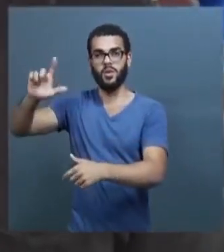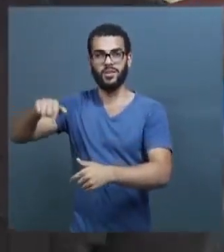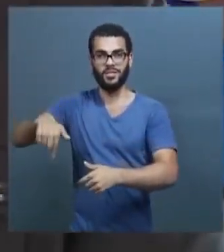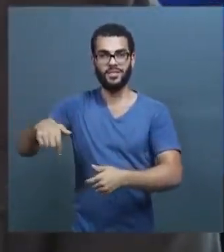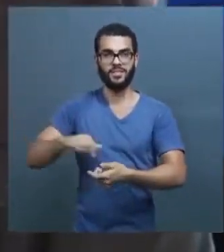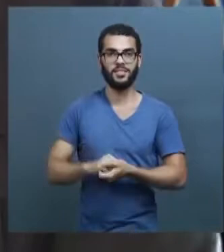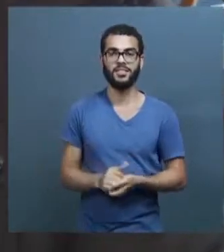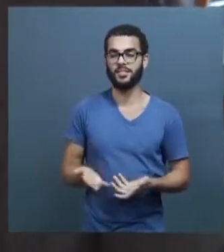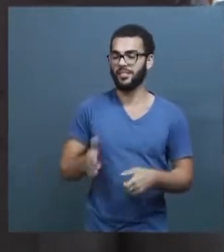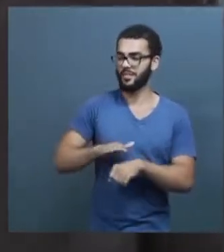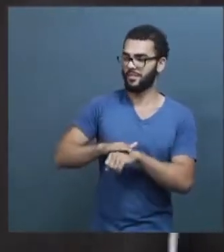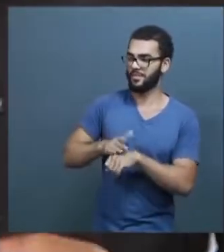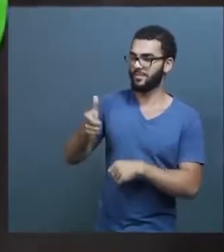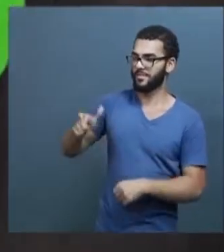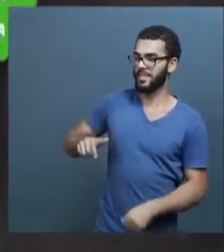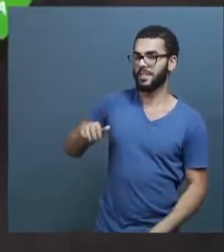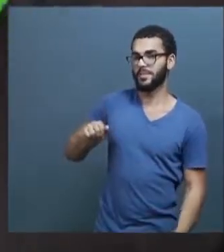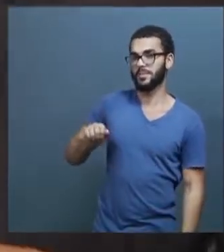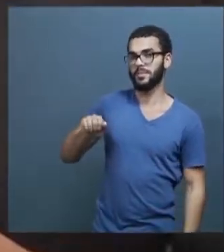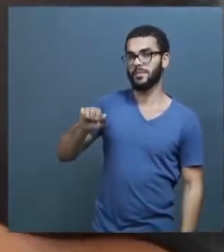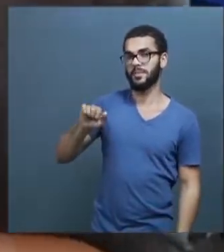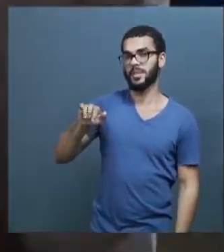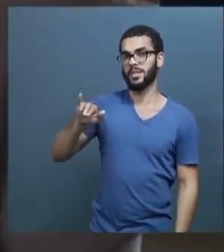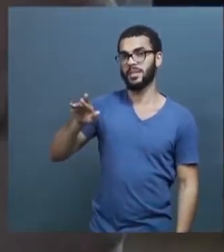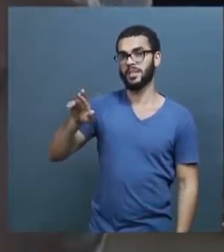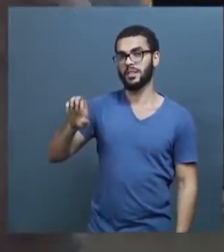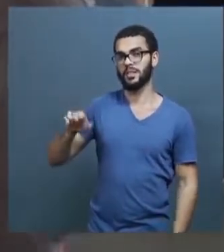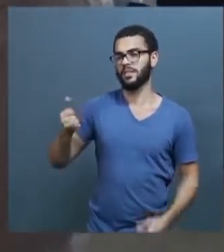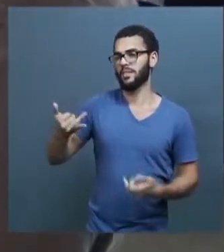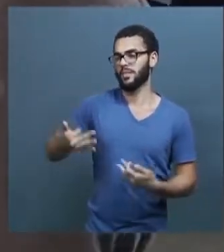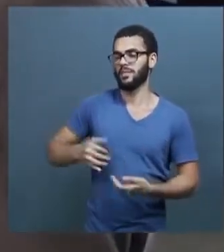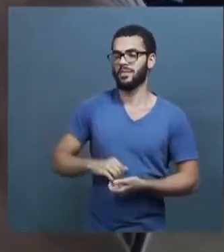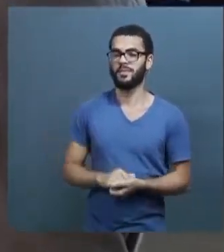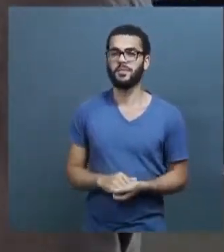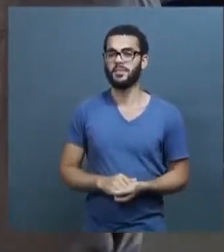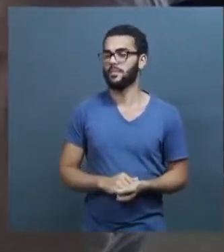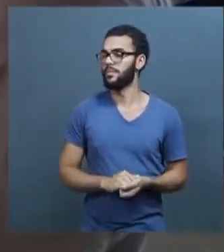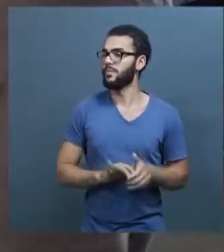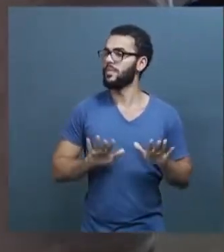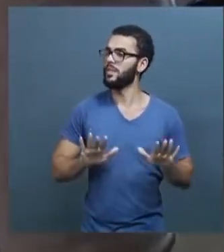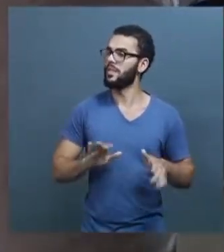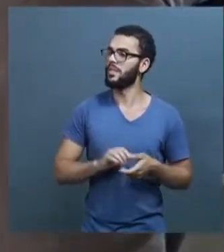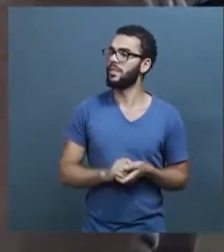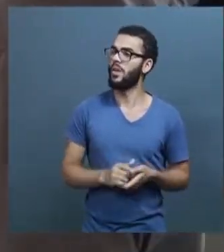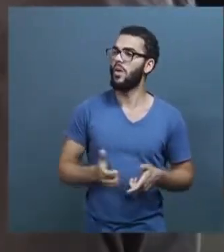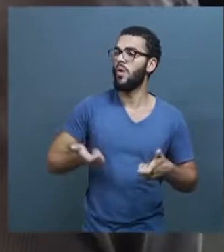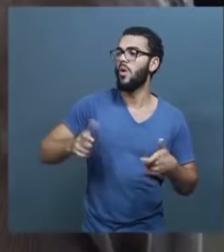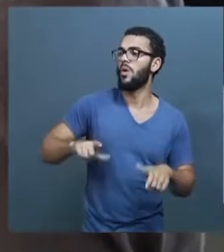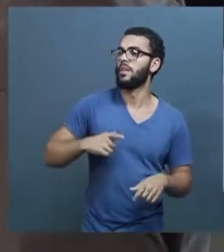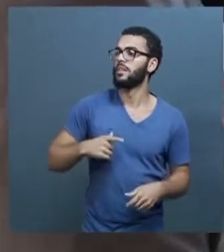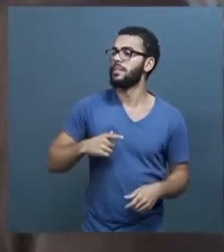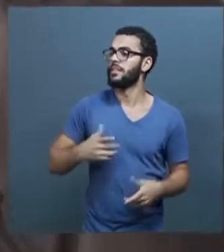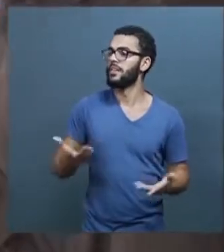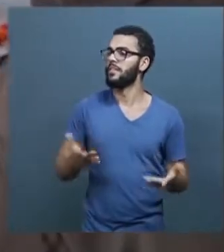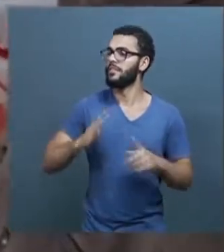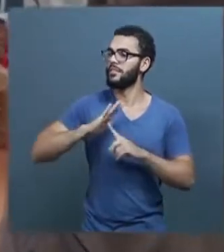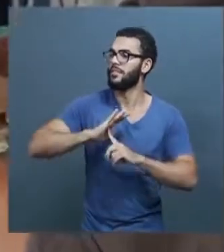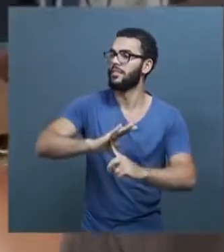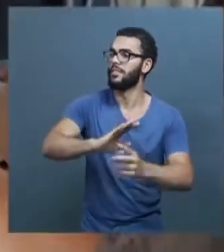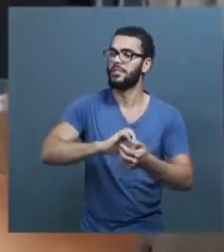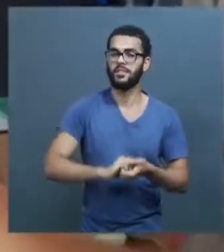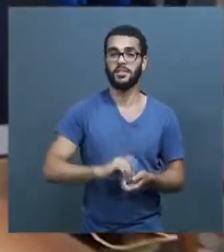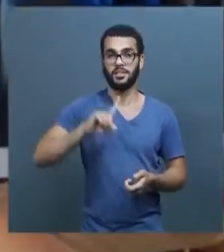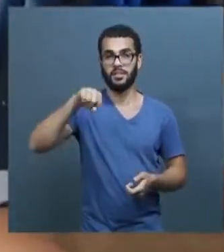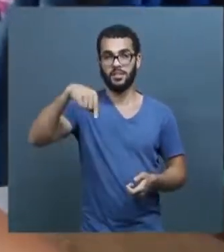dos Santos, que é empreendedora da feirinha e vai explicar mais pra gente. Bom, Meirivone, tem essa novidade. Onde vai acontecer a feirinha dessa vez? É, a